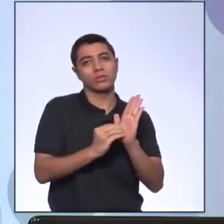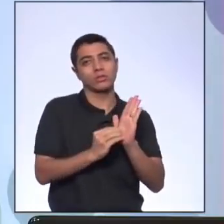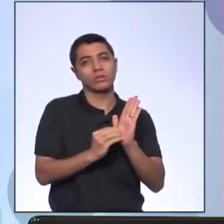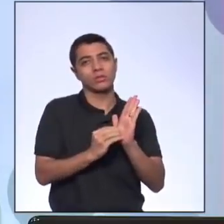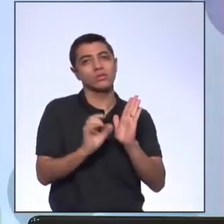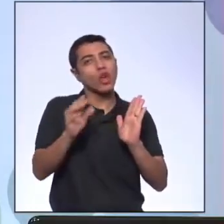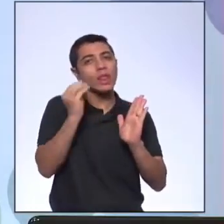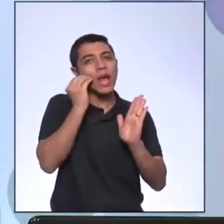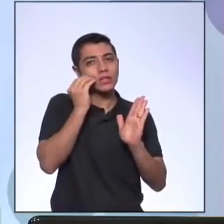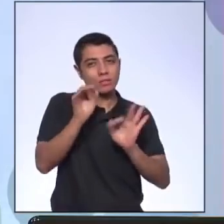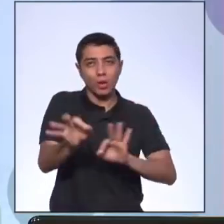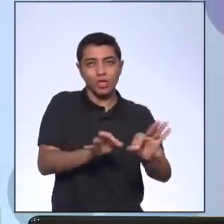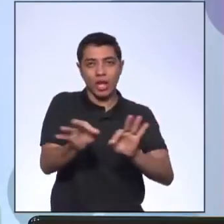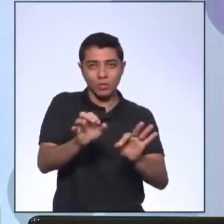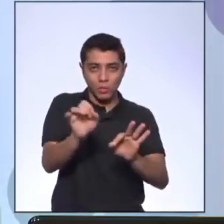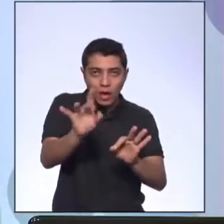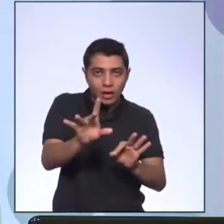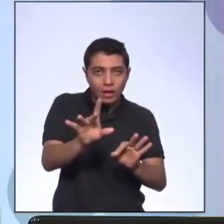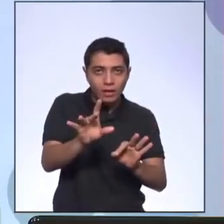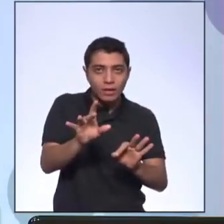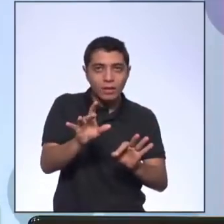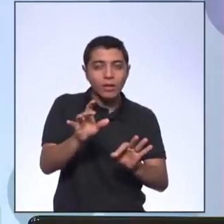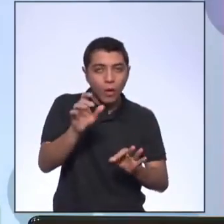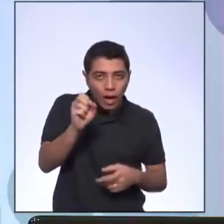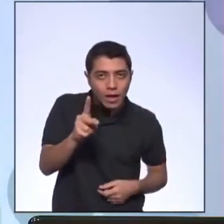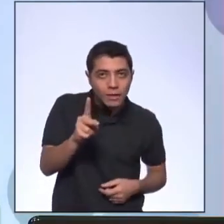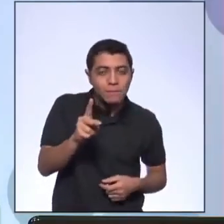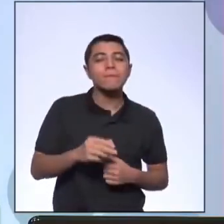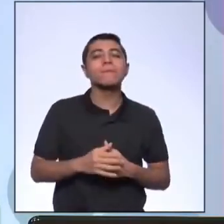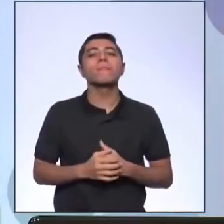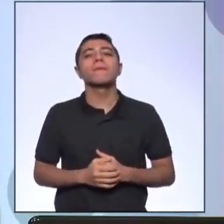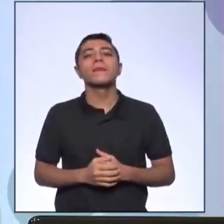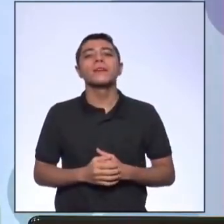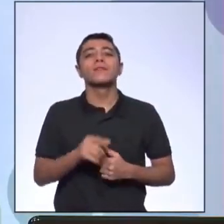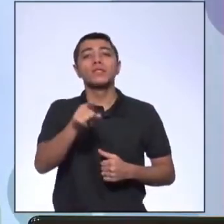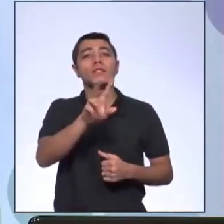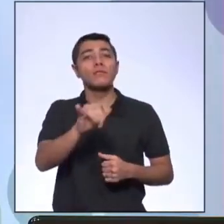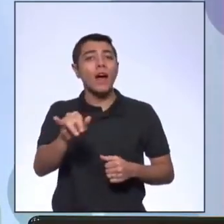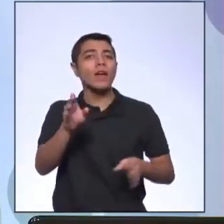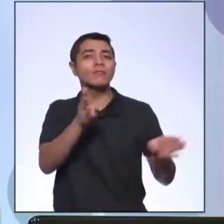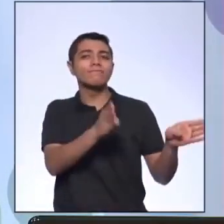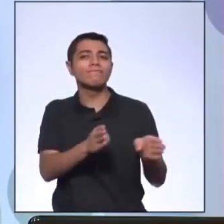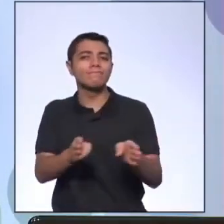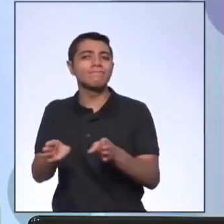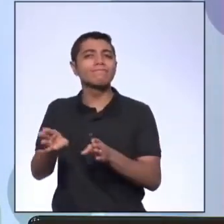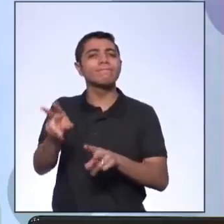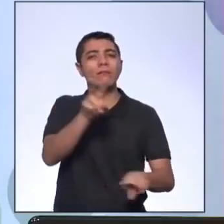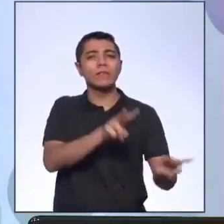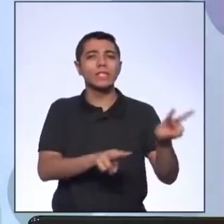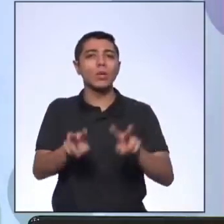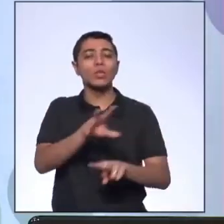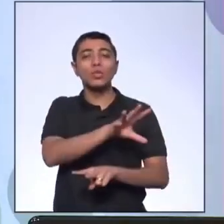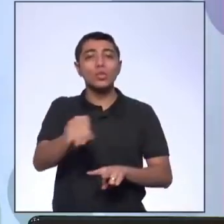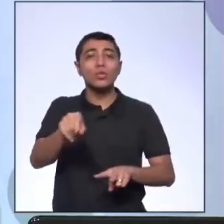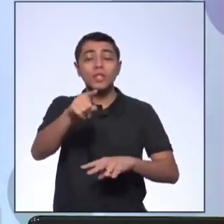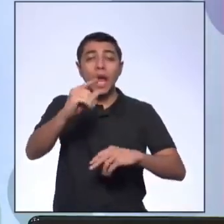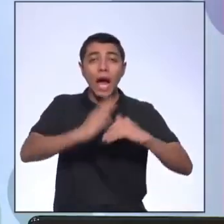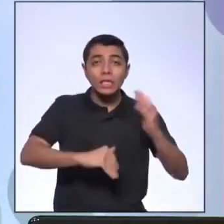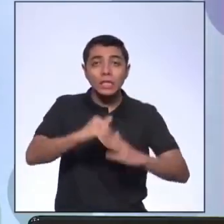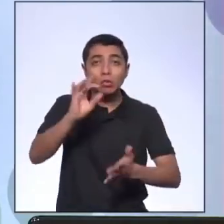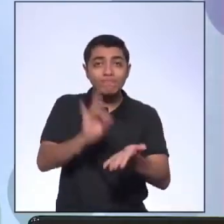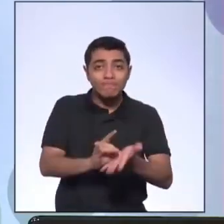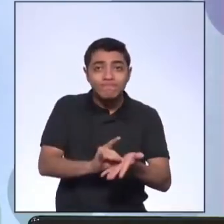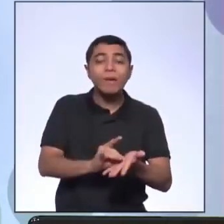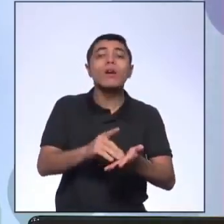vou, então, nessa visão global, analisar todas as possibilidades que eu necessito para que essa ação, de fato, ocorra.